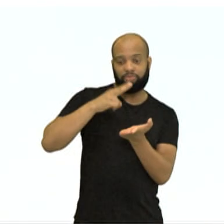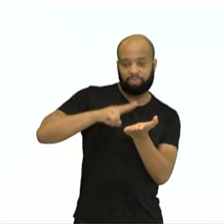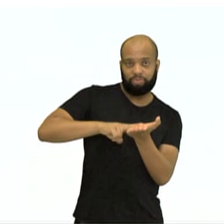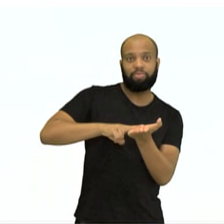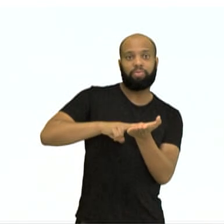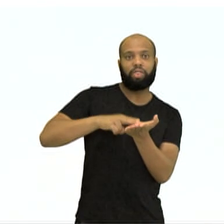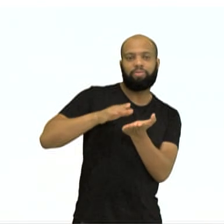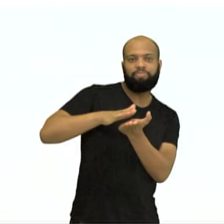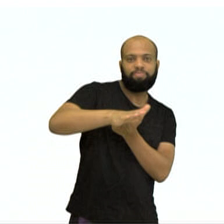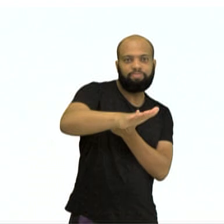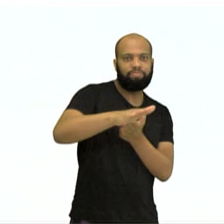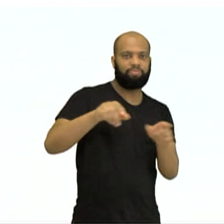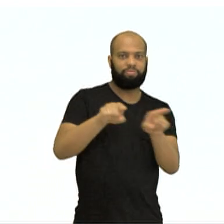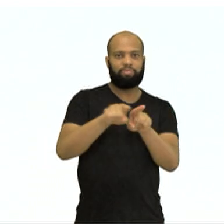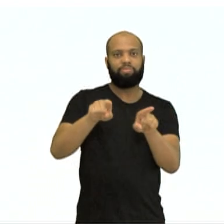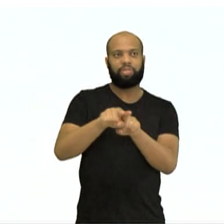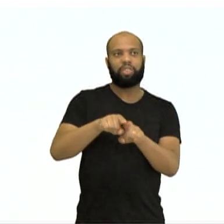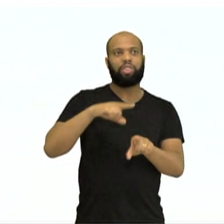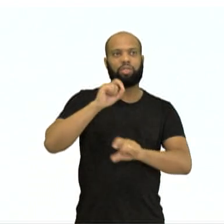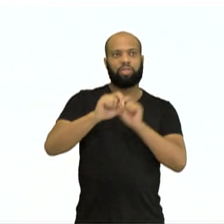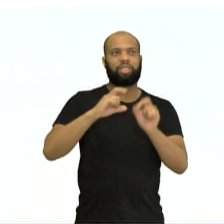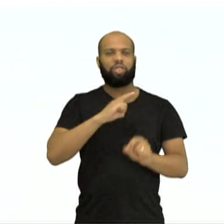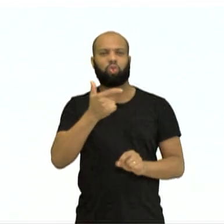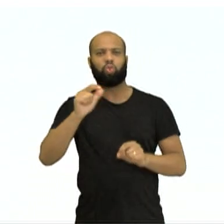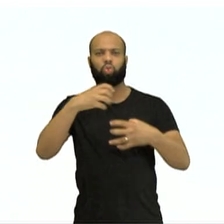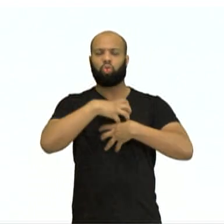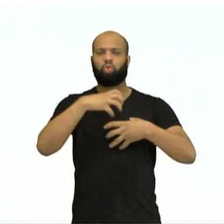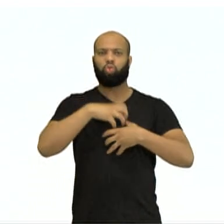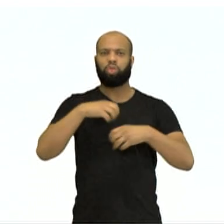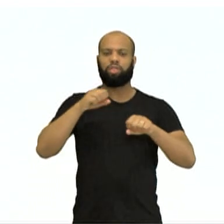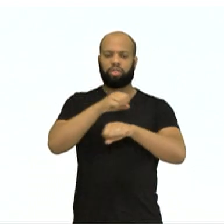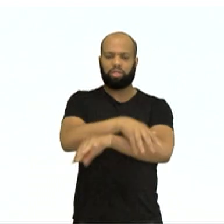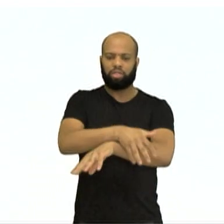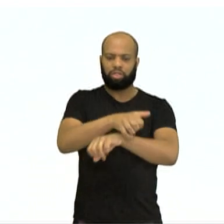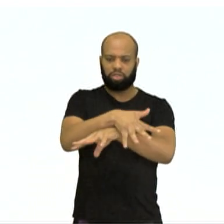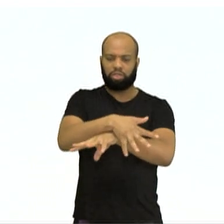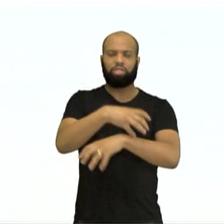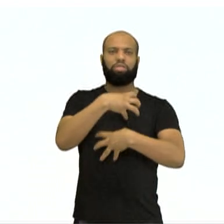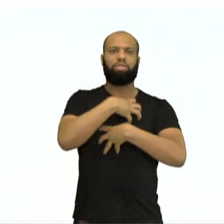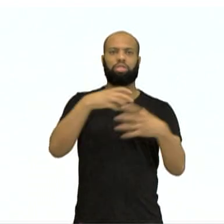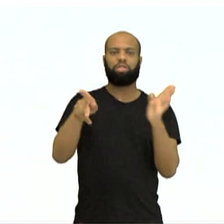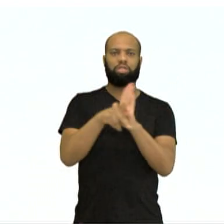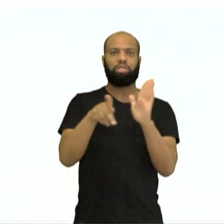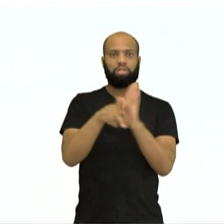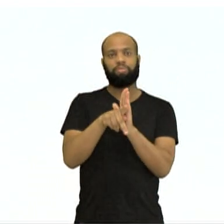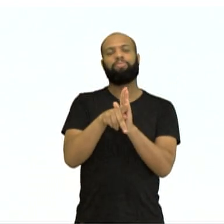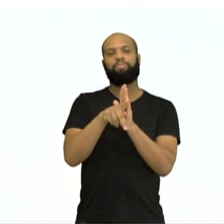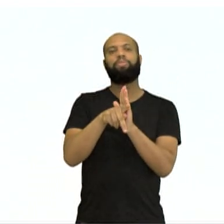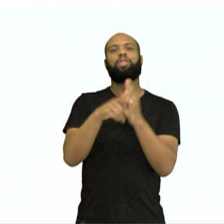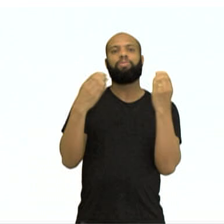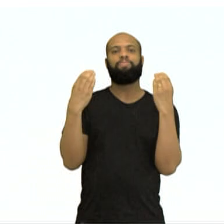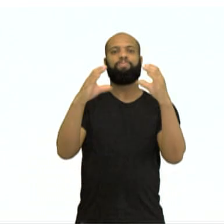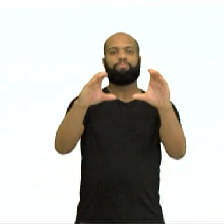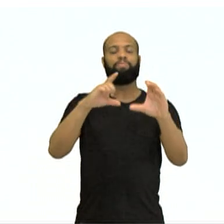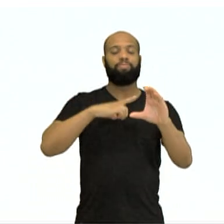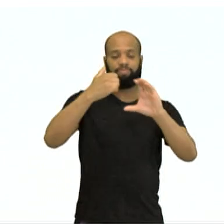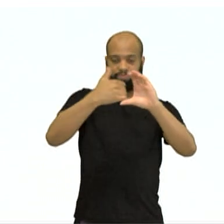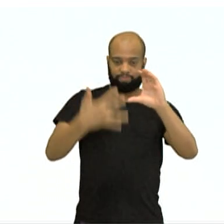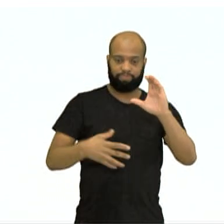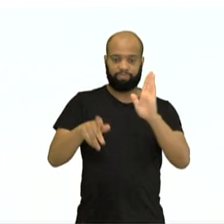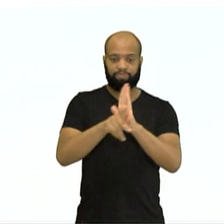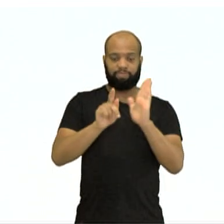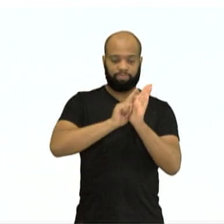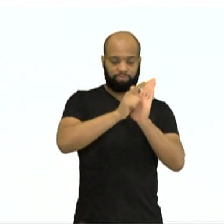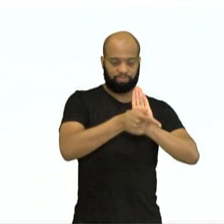impressa ou em outras mídias, atentando para as condições de produção, as características do gênero,